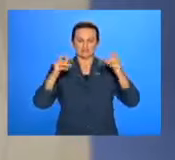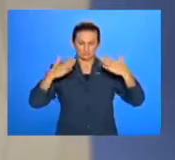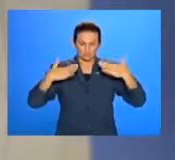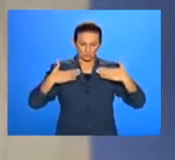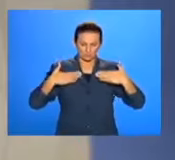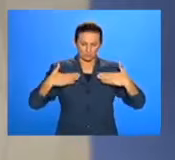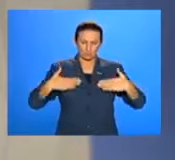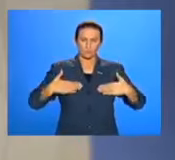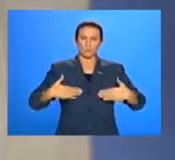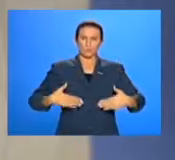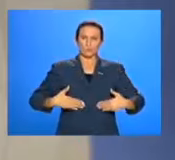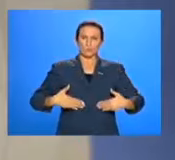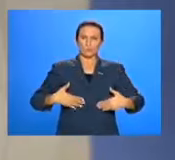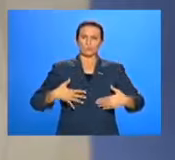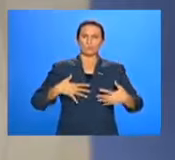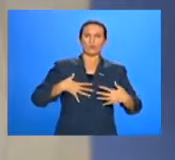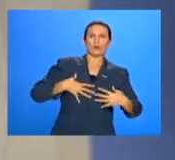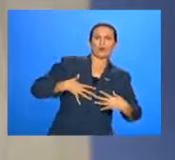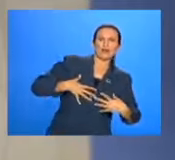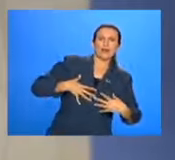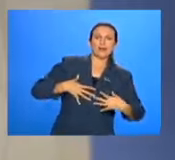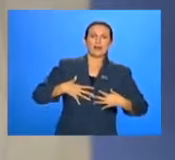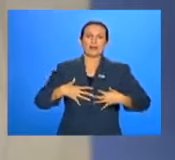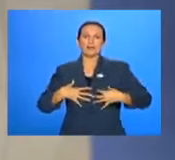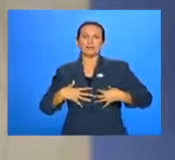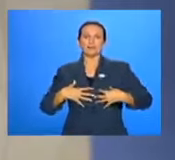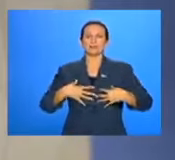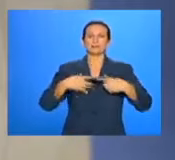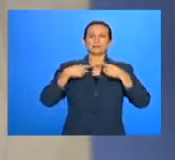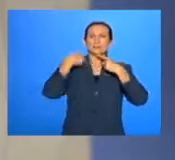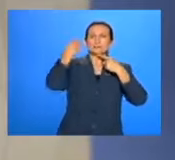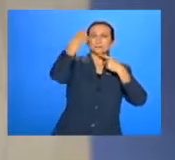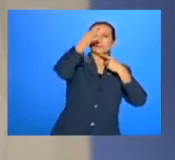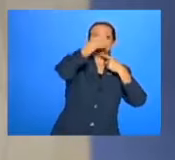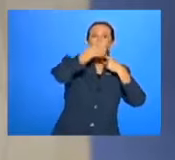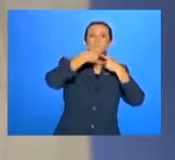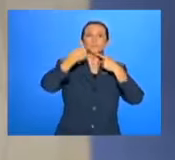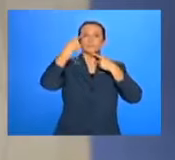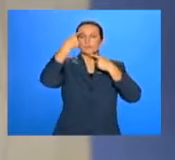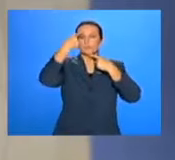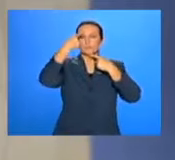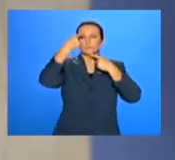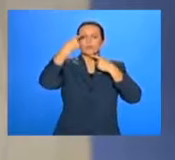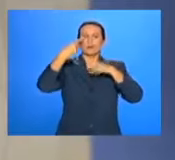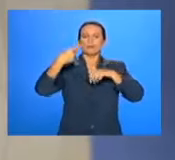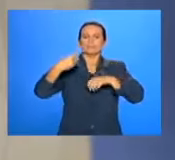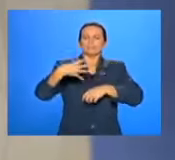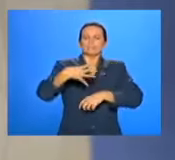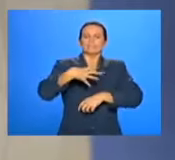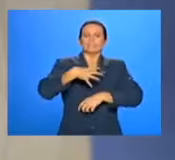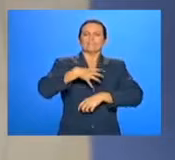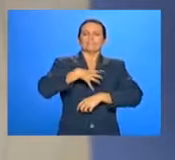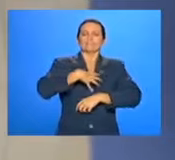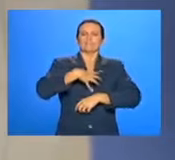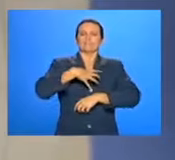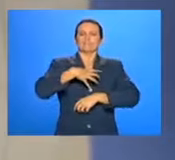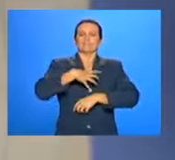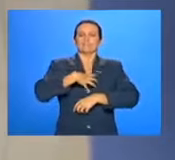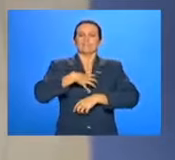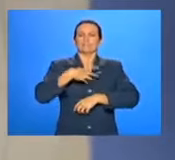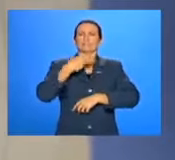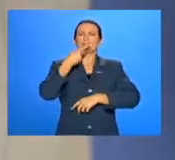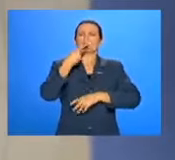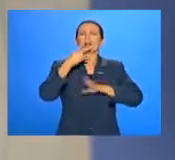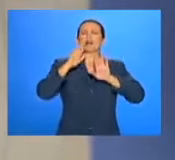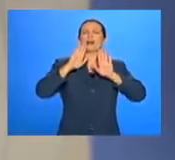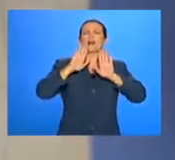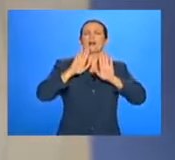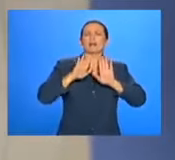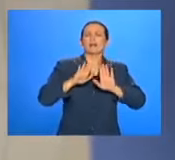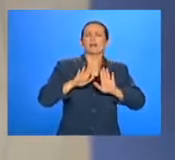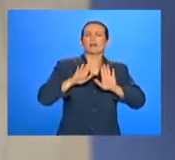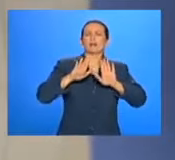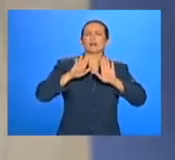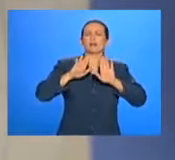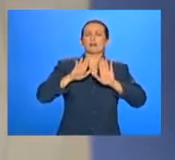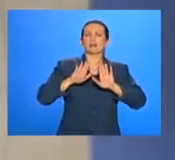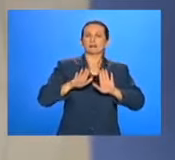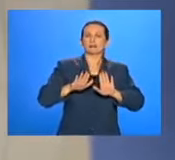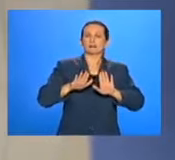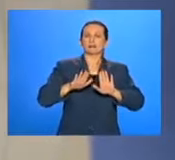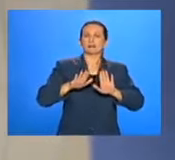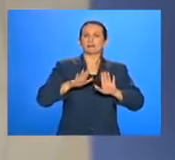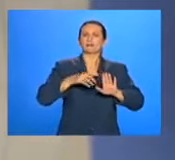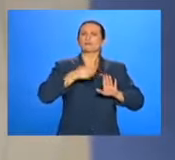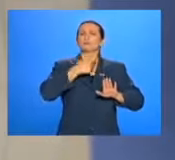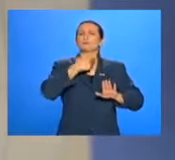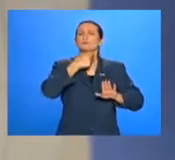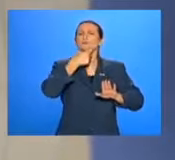corpo, o ritmo, e em nosso rosto, o sentimento. Falar pausadamente, falar em tom de